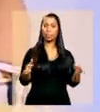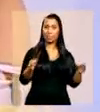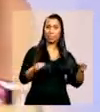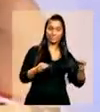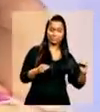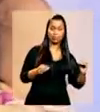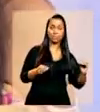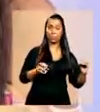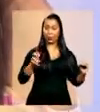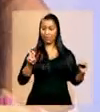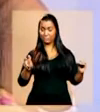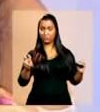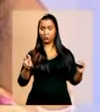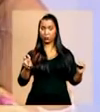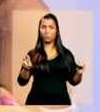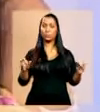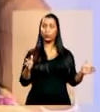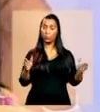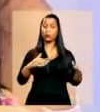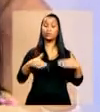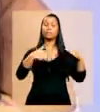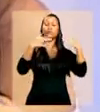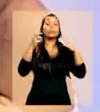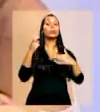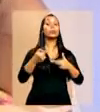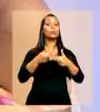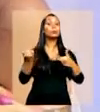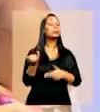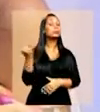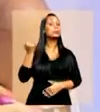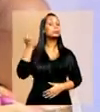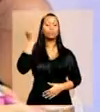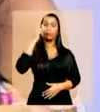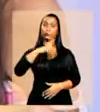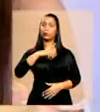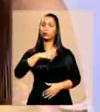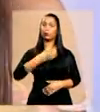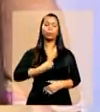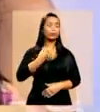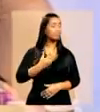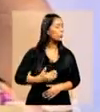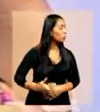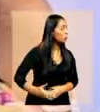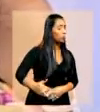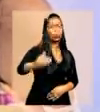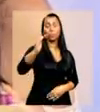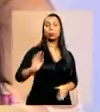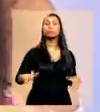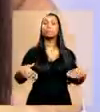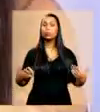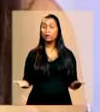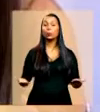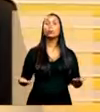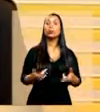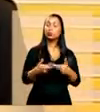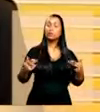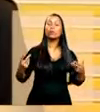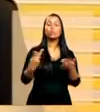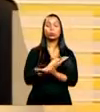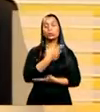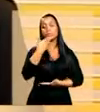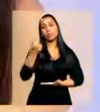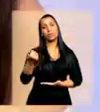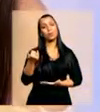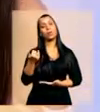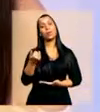gente já comentou, do 0 a 5, ele está desenvolvendo habilidades importantíssimas para o resto da vida dele. Então, que isso aconteça